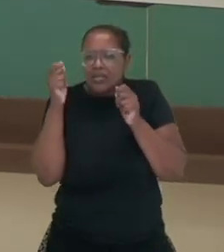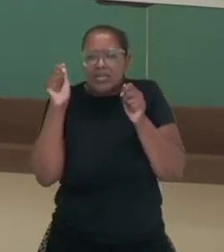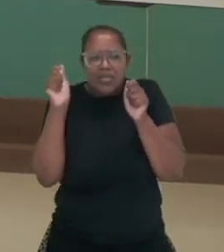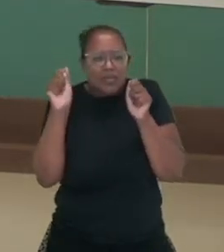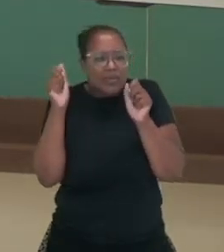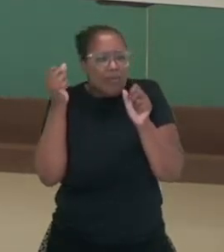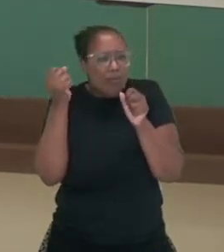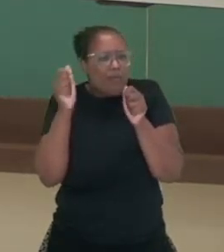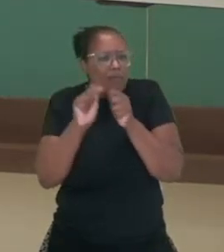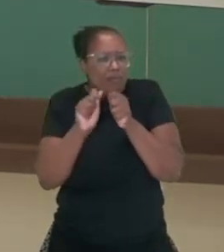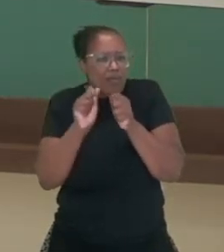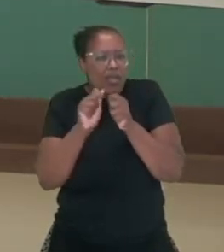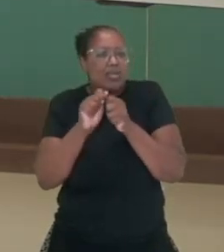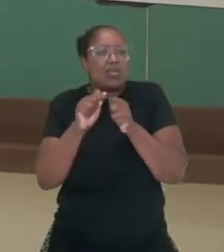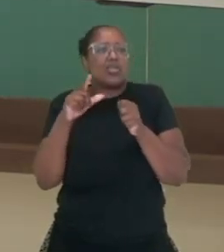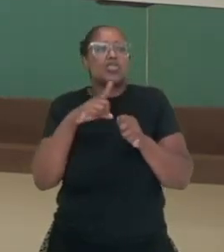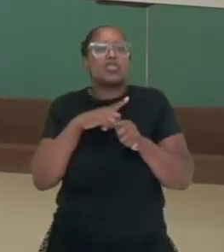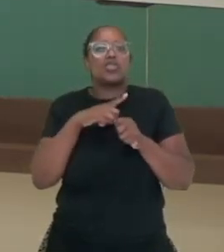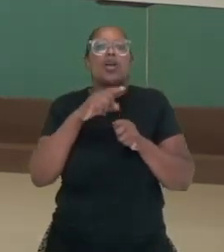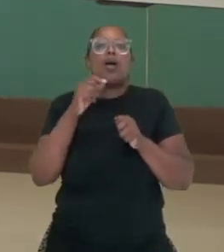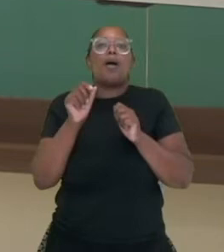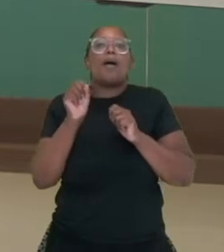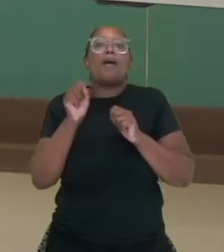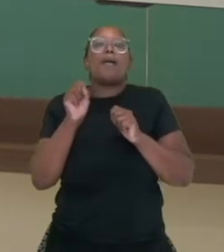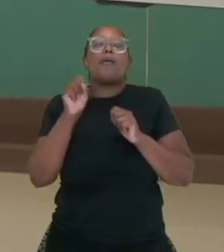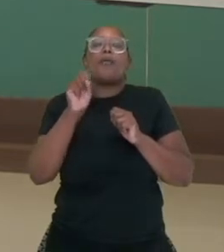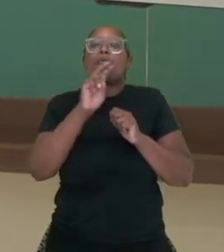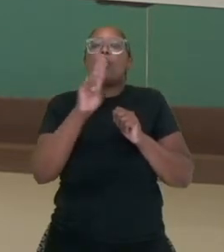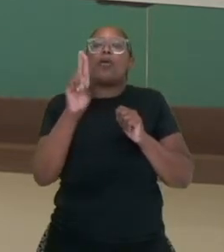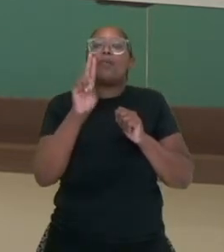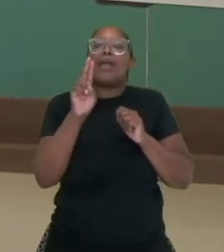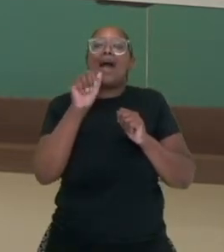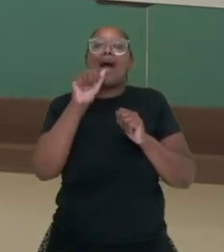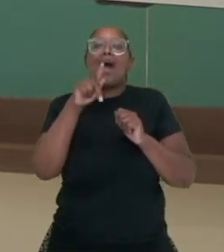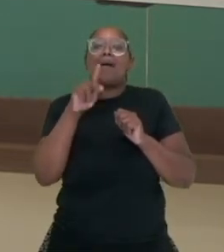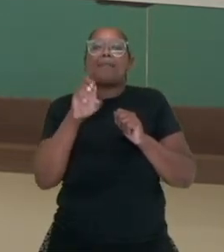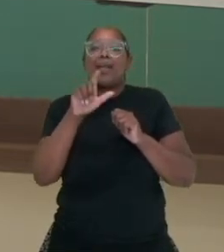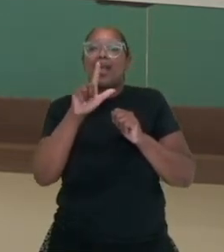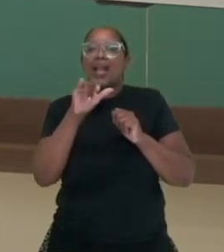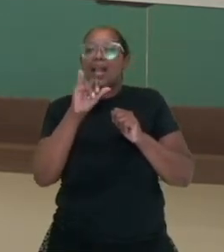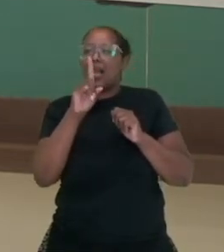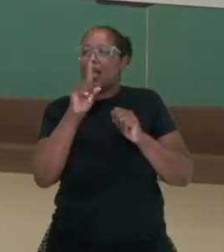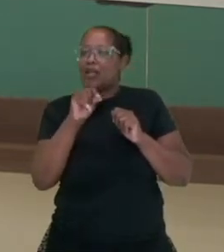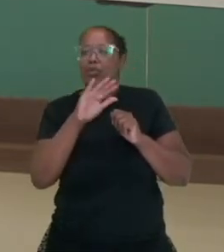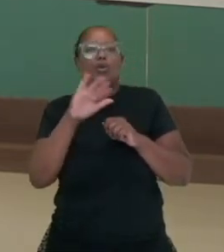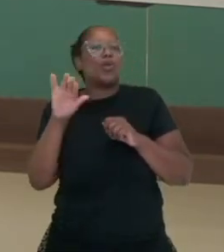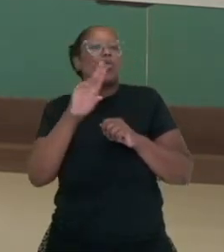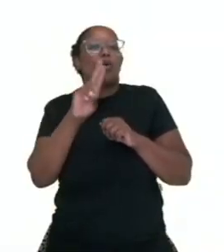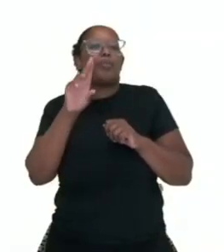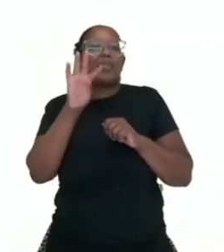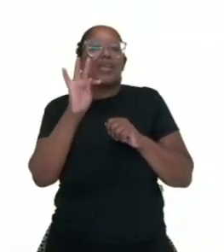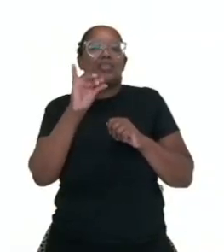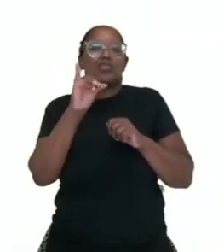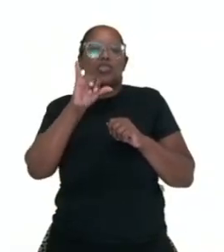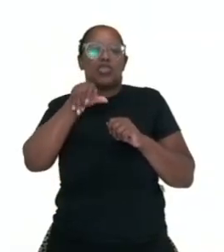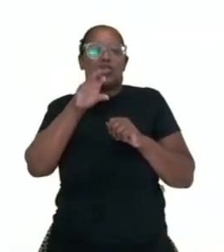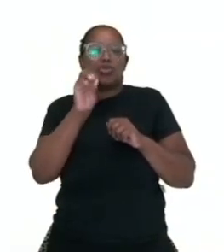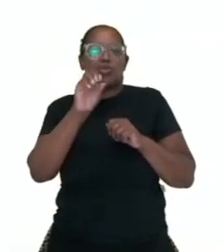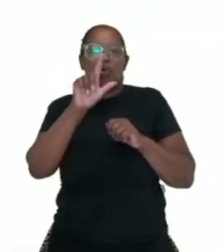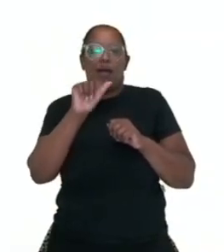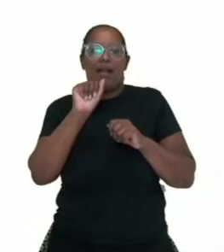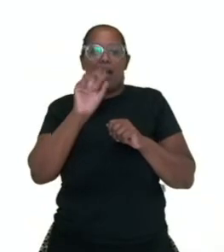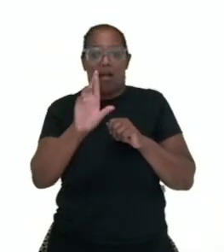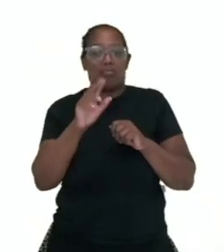um apelido, eles eram chamados de tijolar, porque eram tão grandes que pareciam um tijolo. Com o passar dos